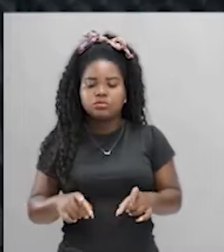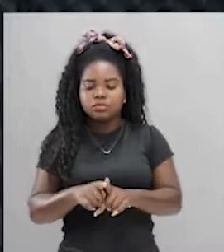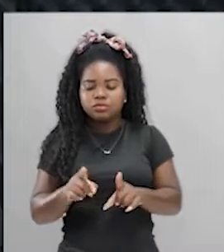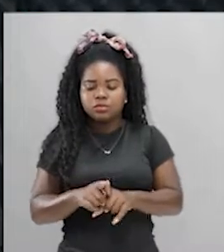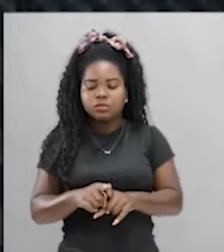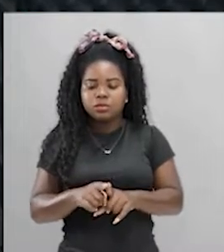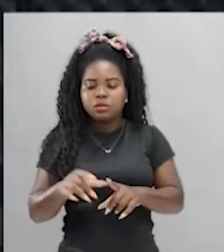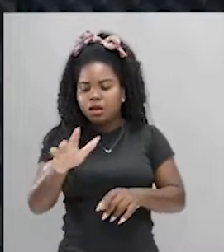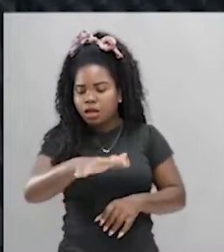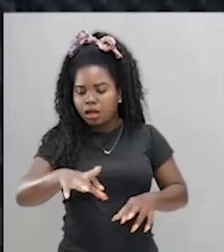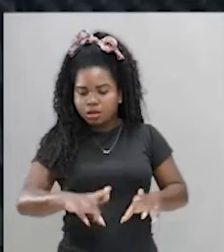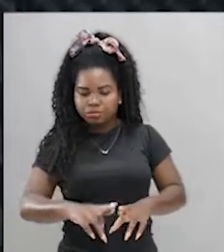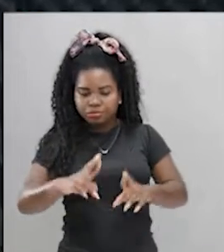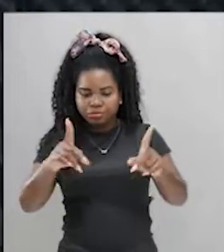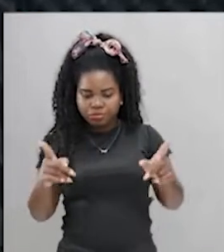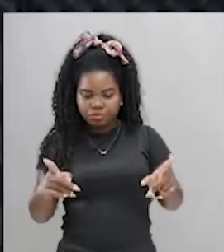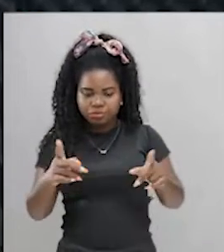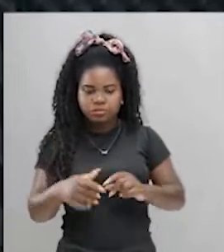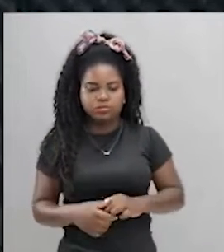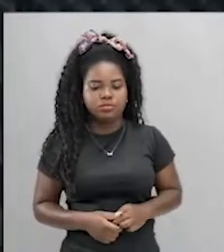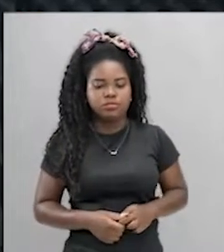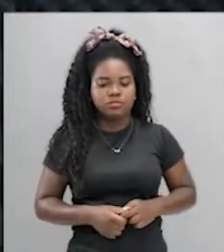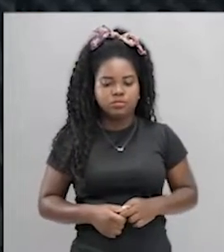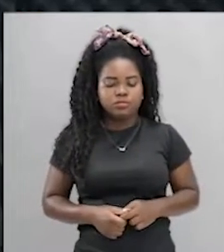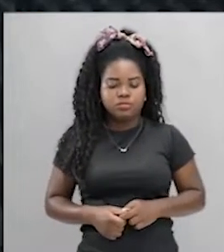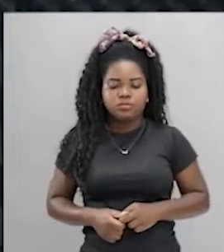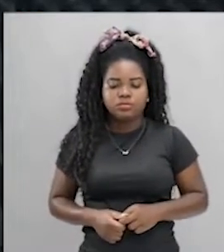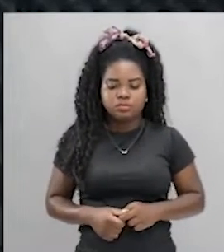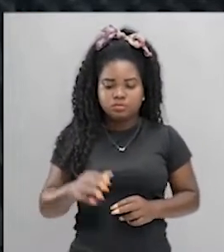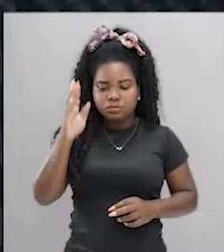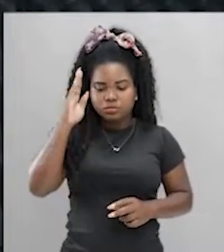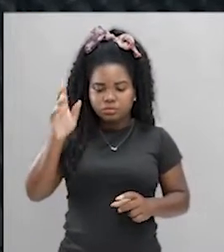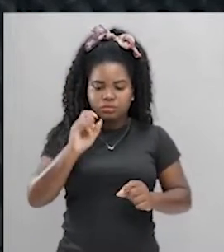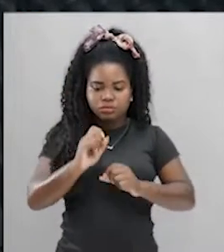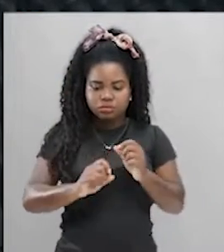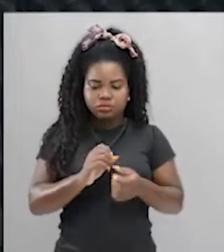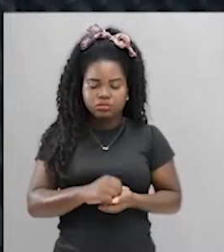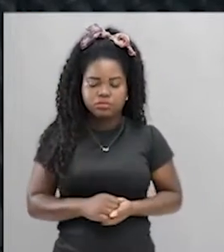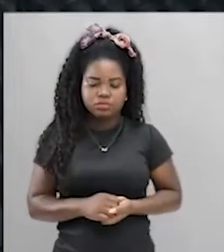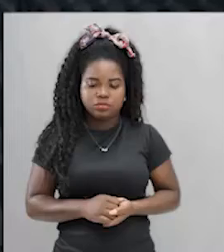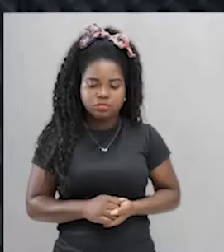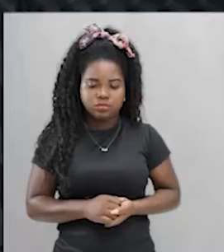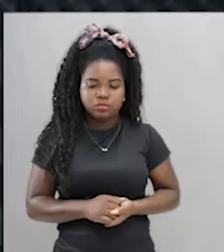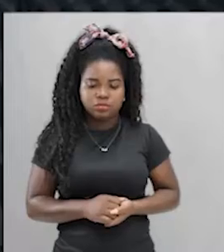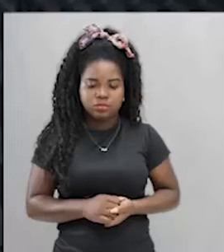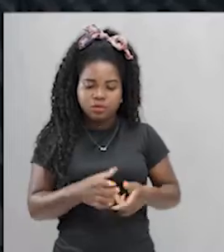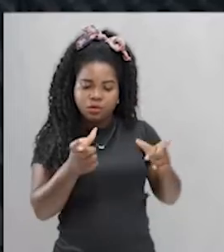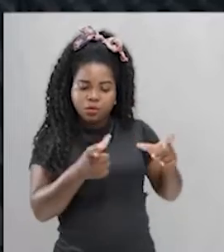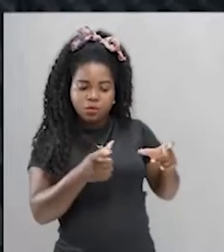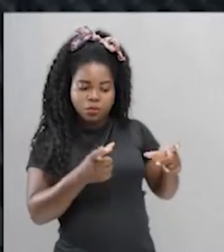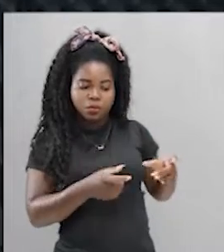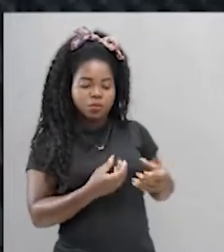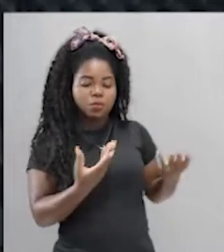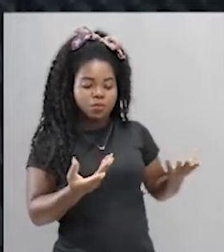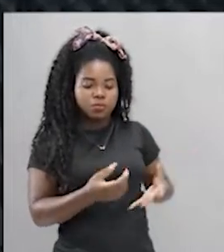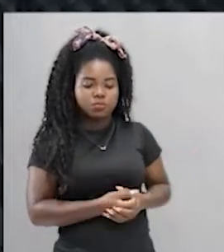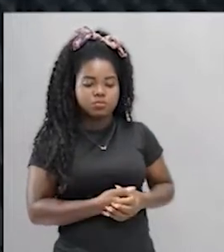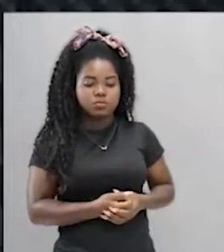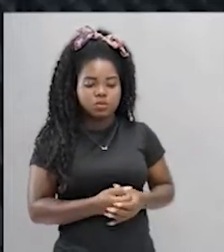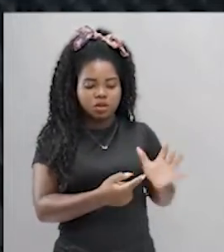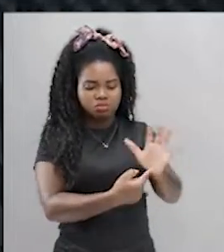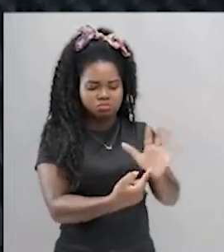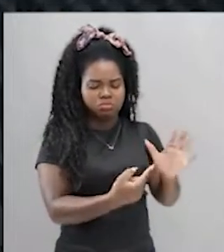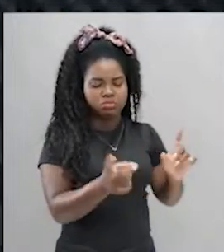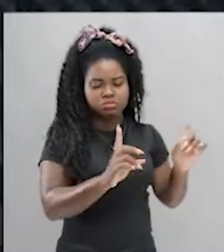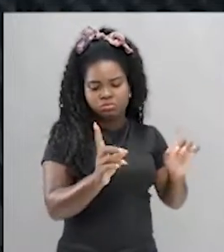espaço é diferente, o espaço cênico, né? E principalmente o local fala. Ele não é só um local de